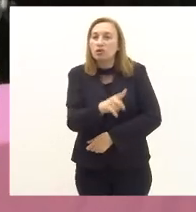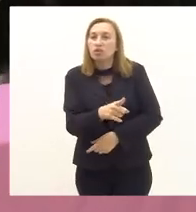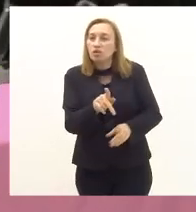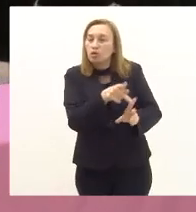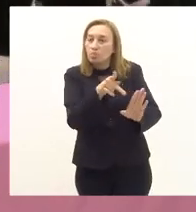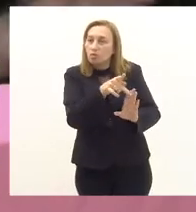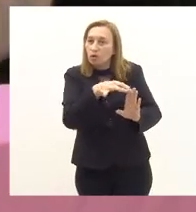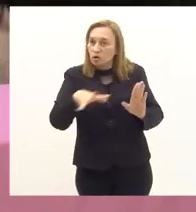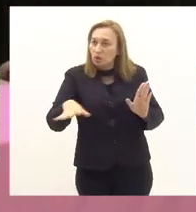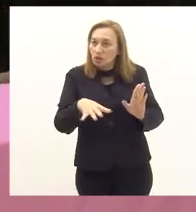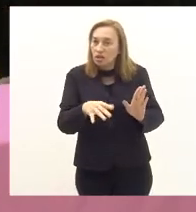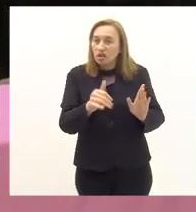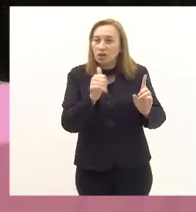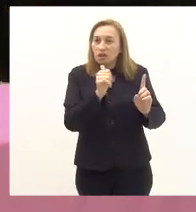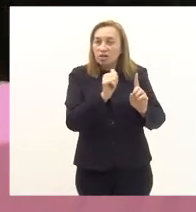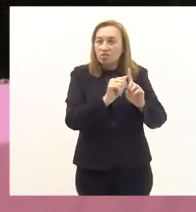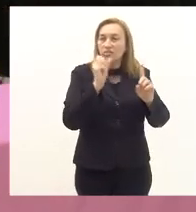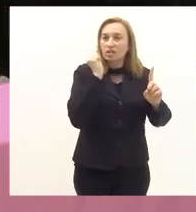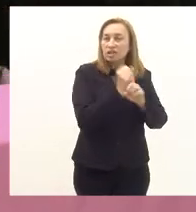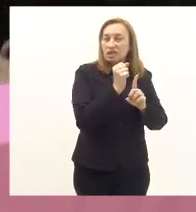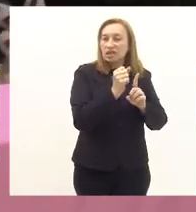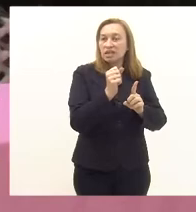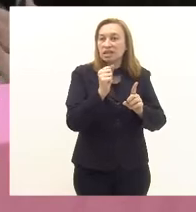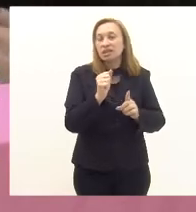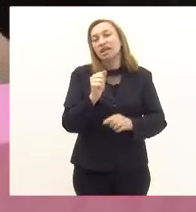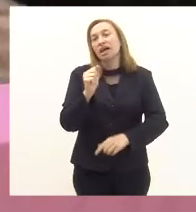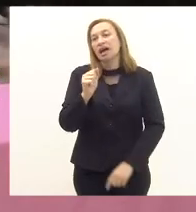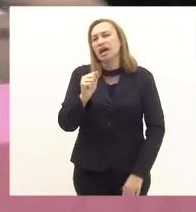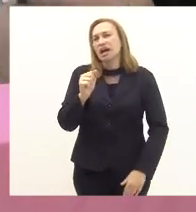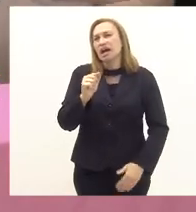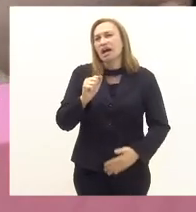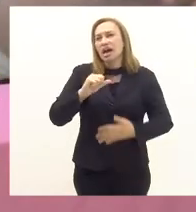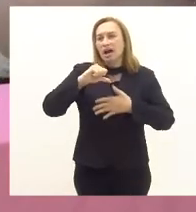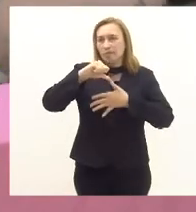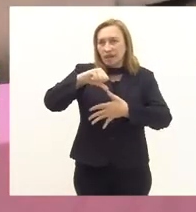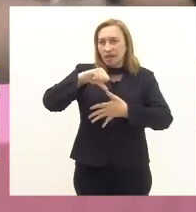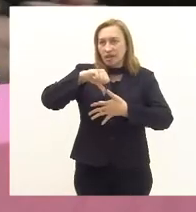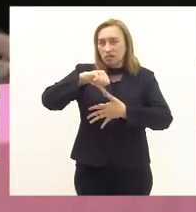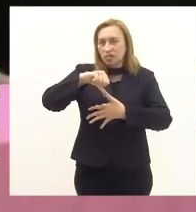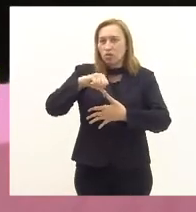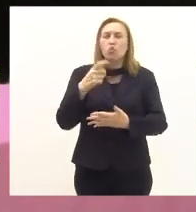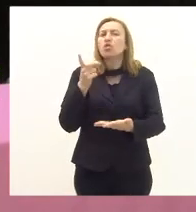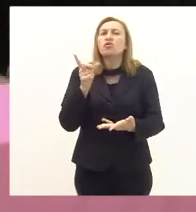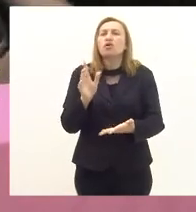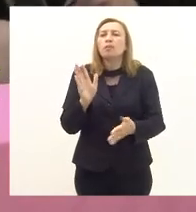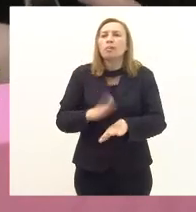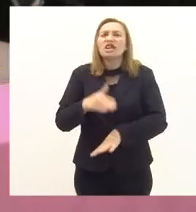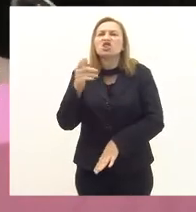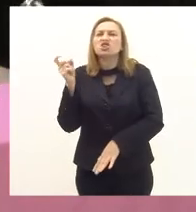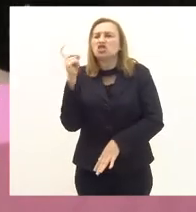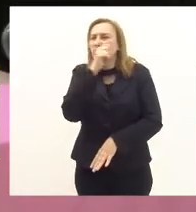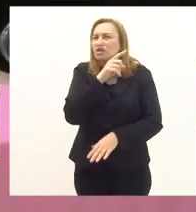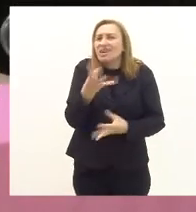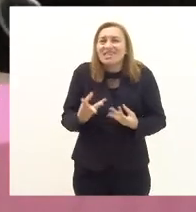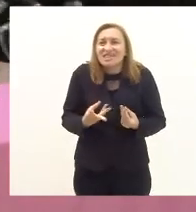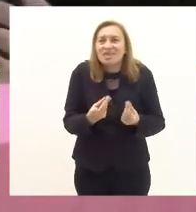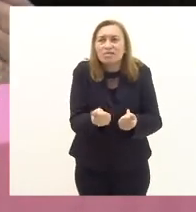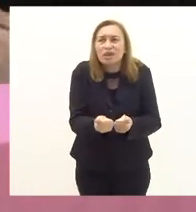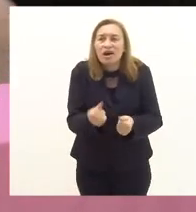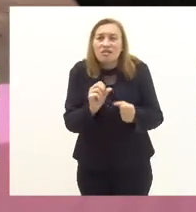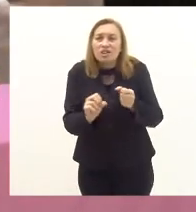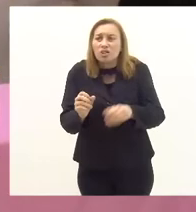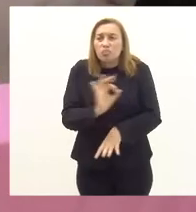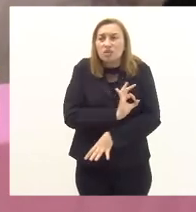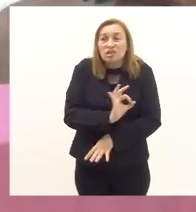protocolo de feminicídio da América do Sul, o que, que era mais difícil? Não é criar as diligências, era sensibilizar, é fazer com que o